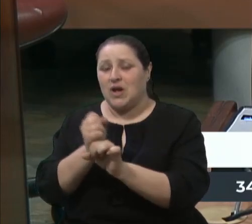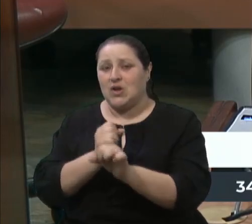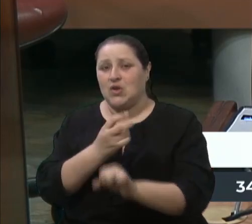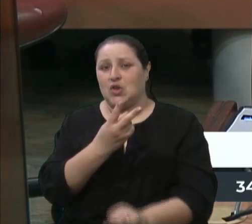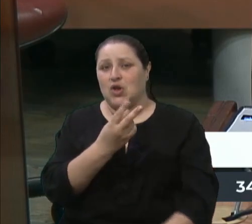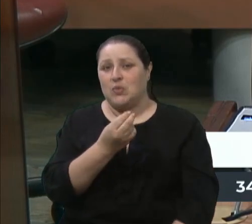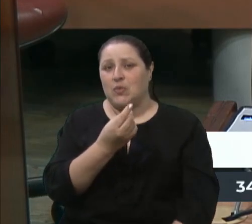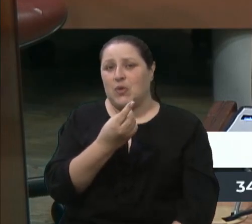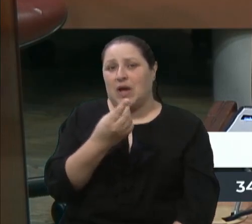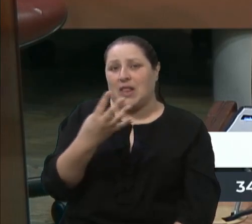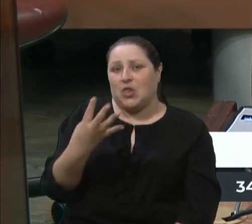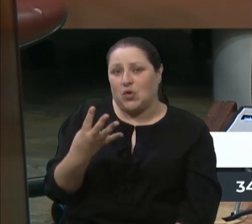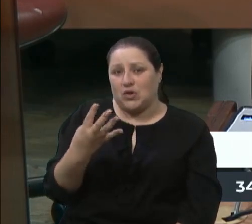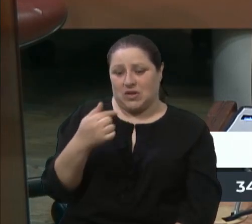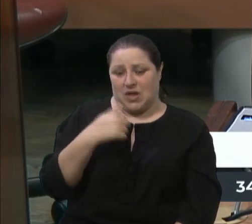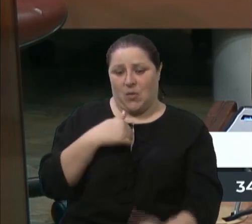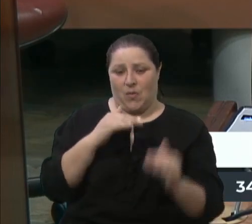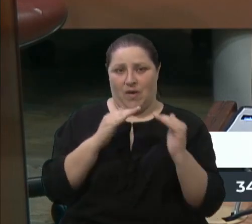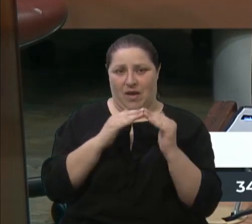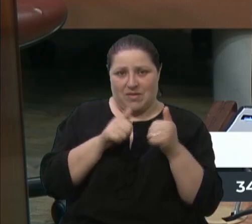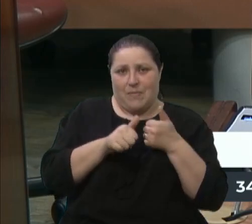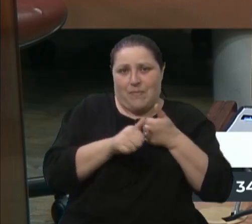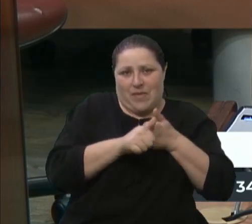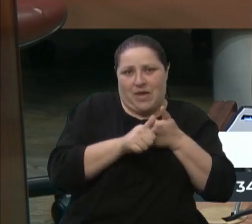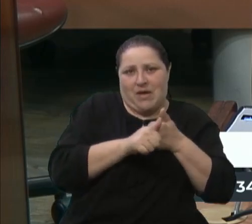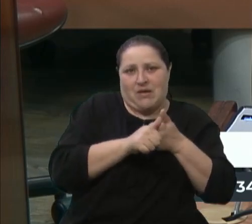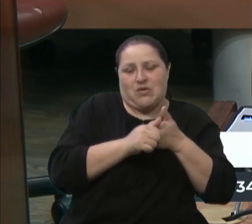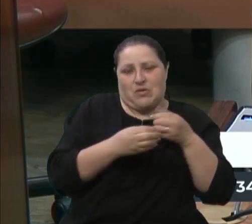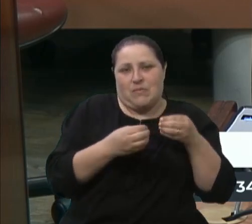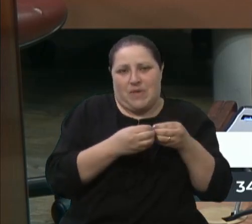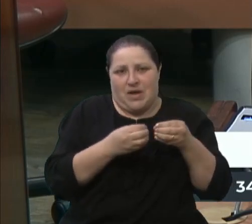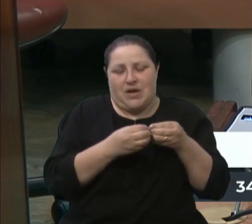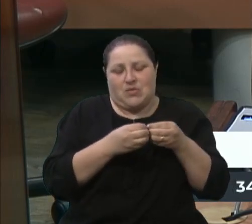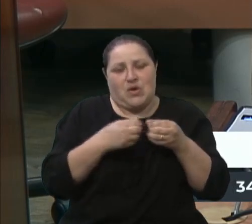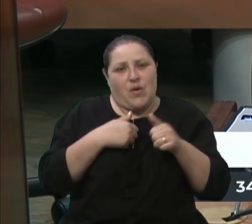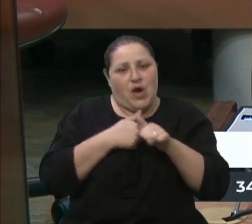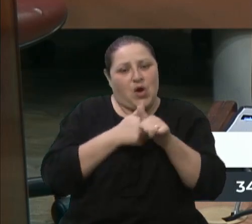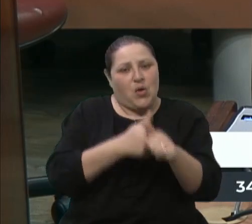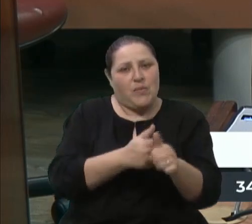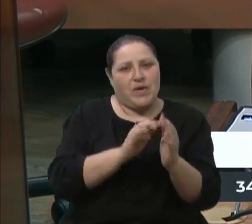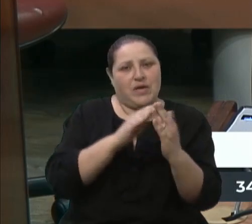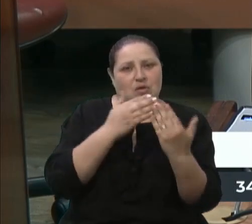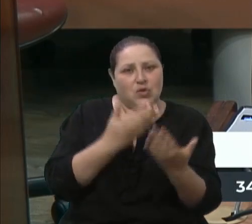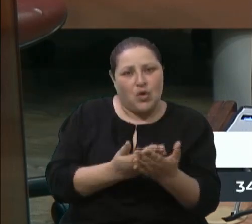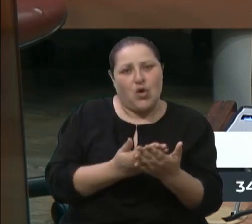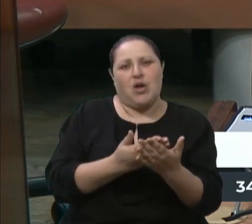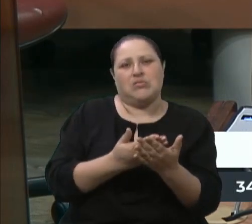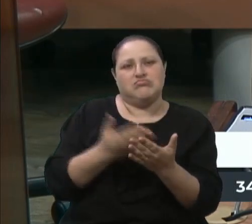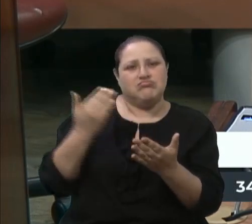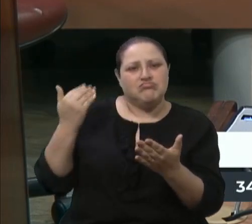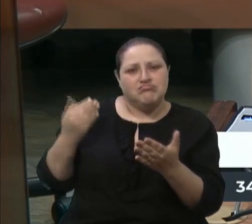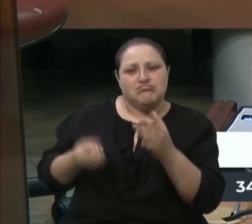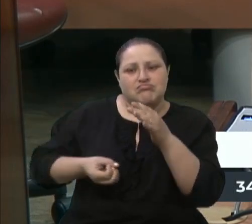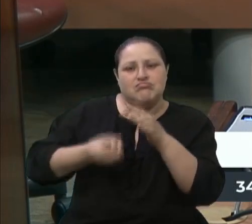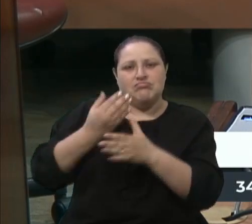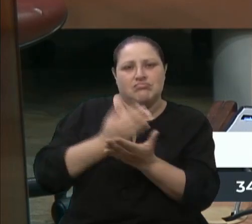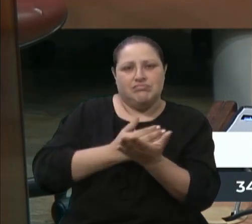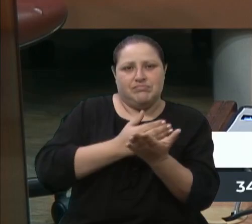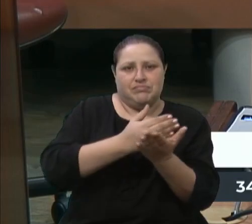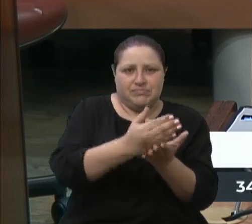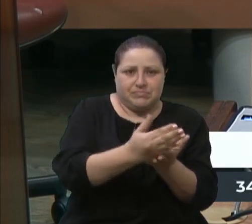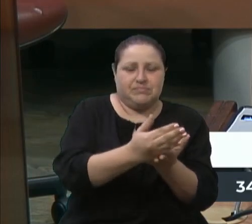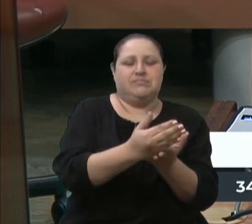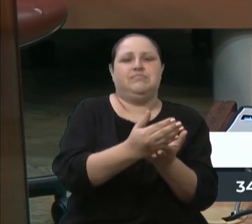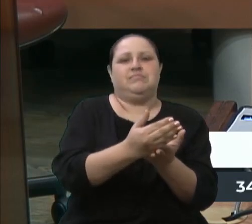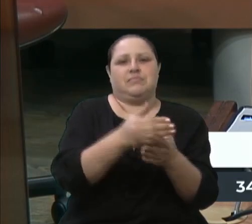E eu, como moradora da localidade, que acompanhei essa escola desde a sua fundação, enfim, desde